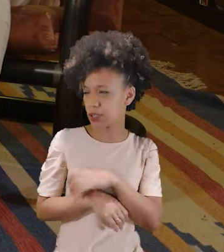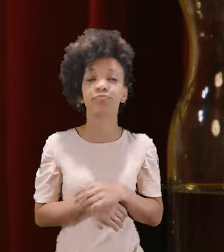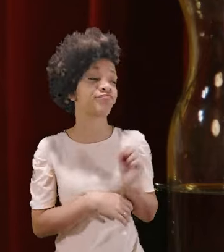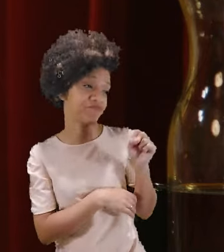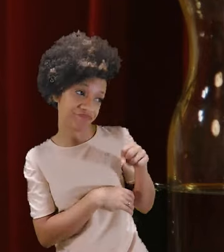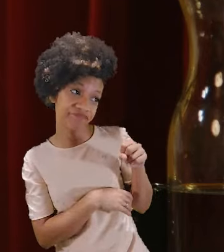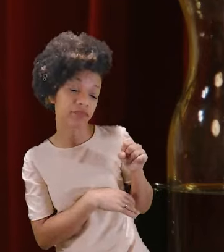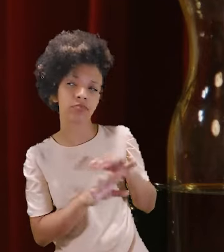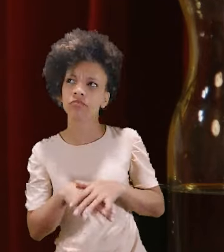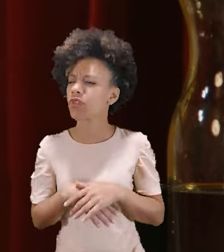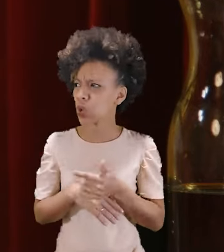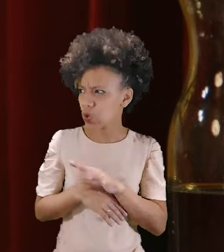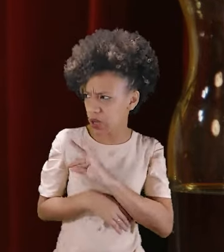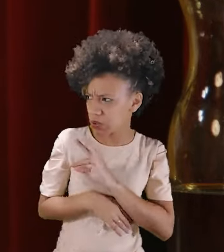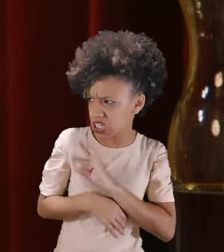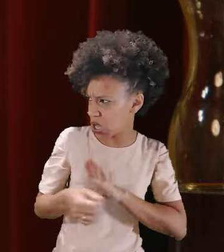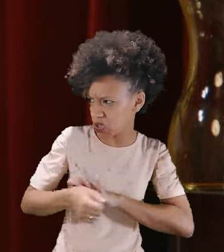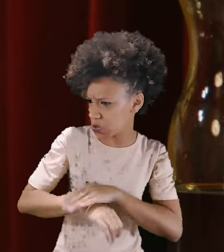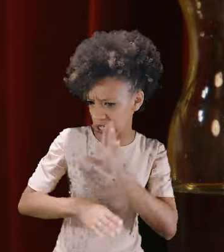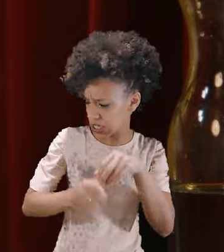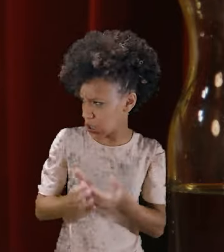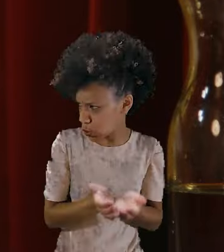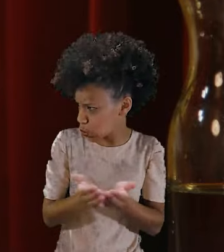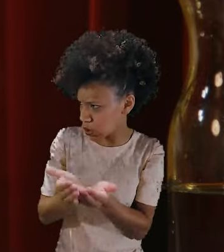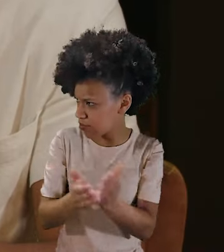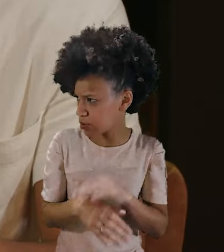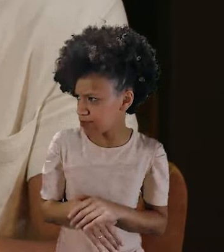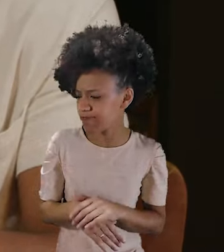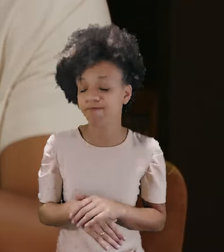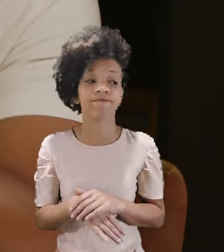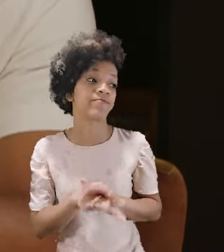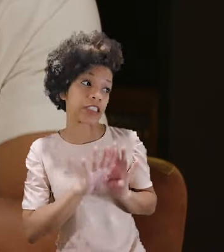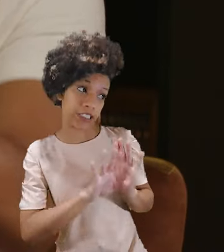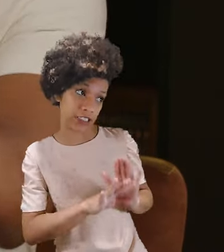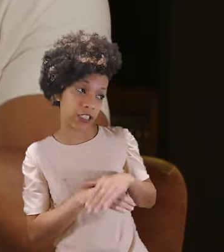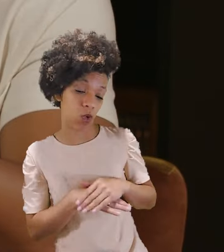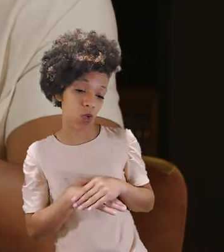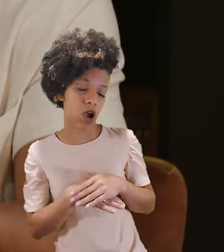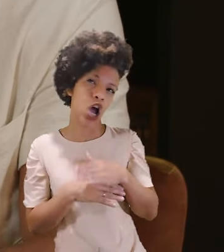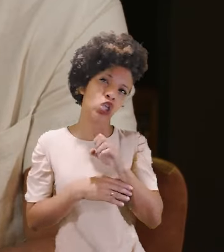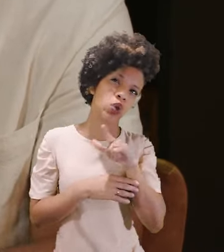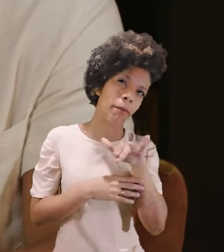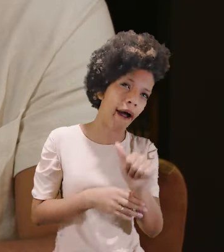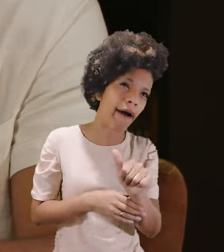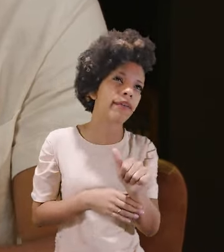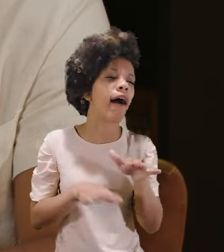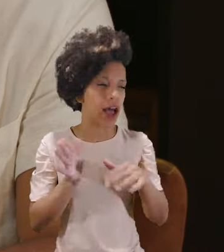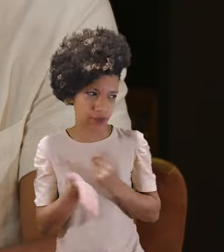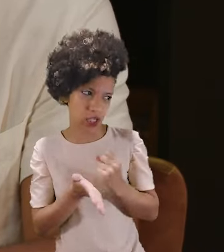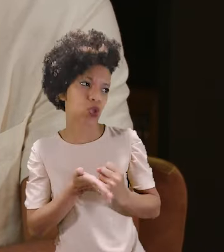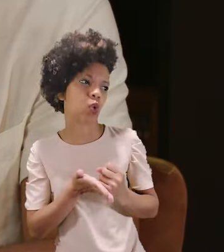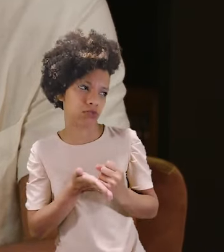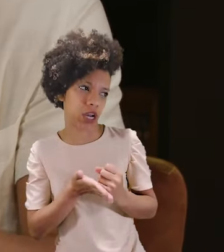exemplo entende e não tem um policial não tem um segurança dentro do navio me avisa que irá ver nessas Áreas Aí Somália o cara que às vezes